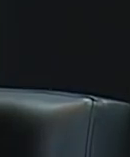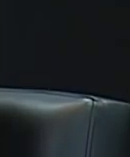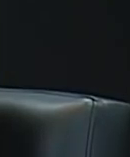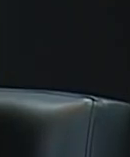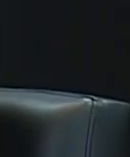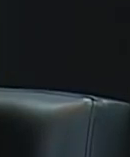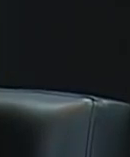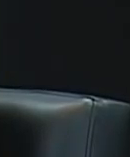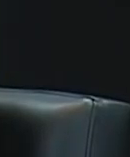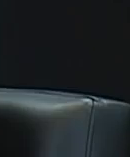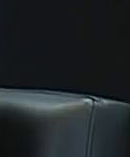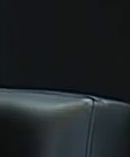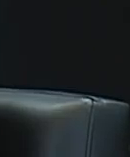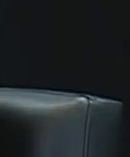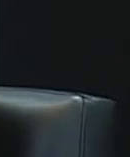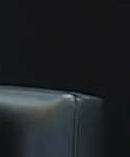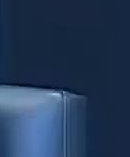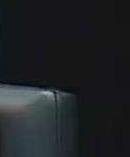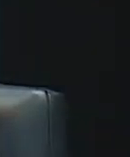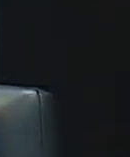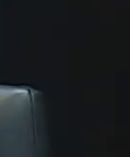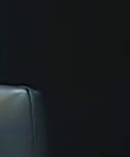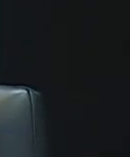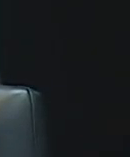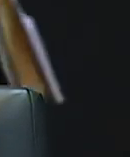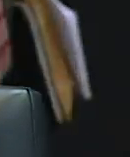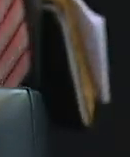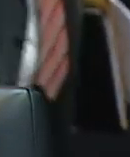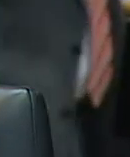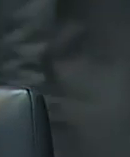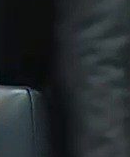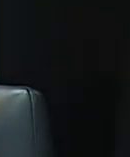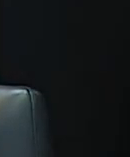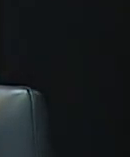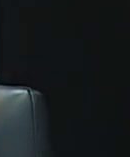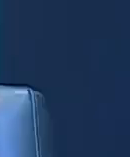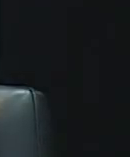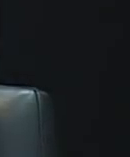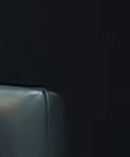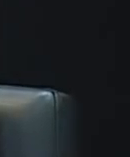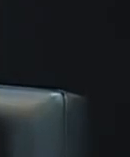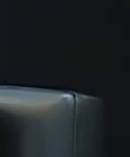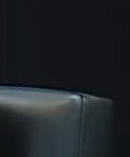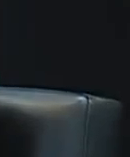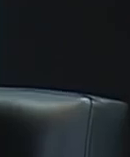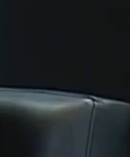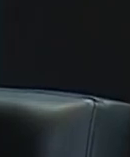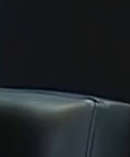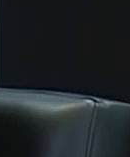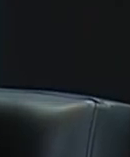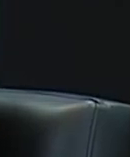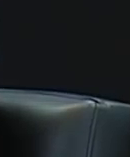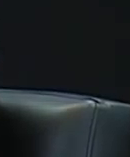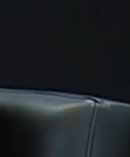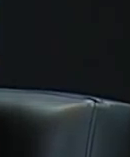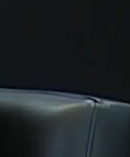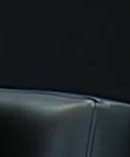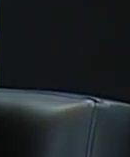inclusão produtiva no campo. Vamos acompanhar a abertura do evento. Que é via inclusão produtiva. Porque isso significa, em primeiro lugar,